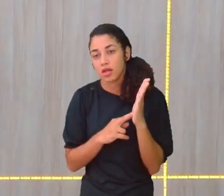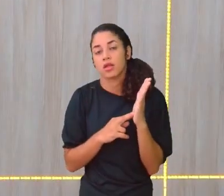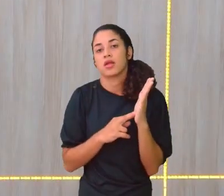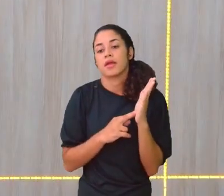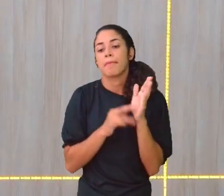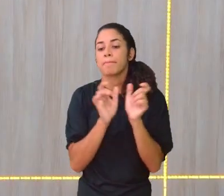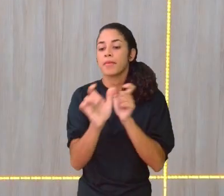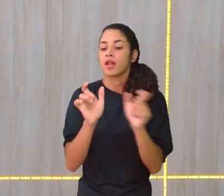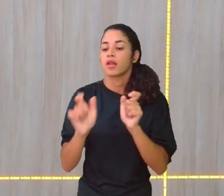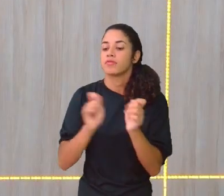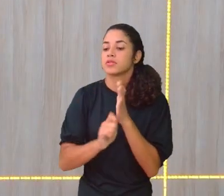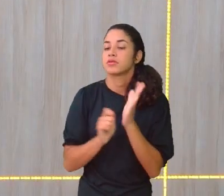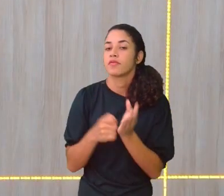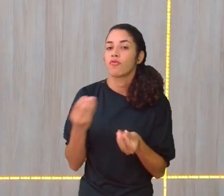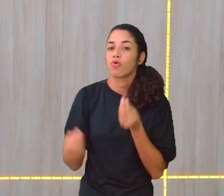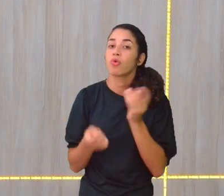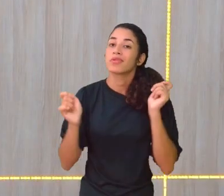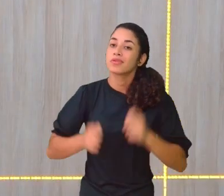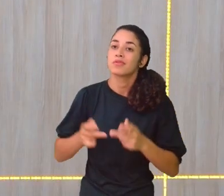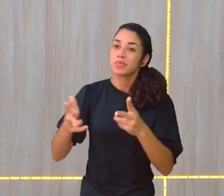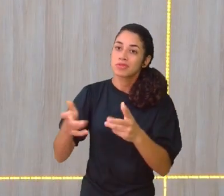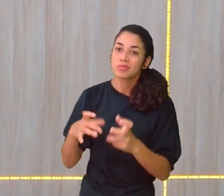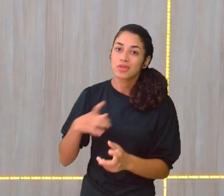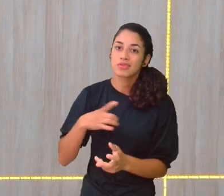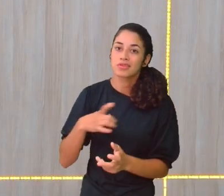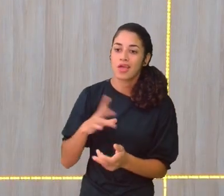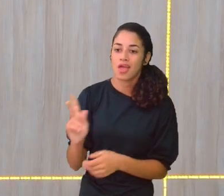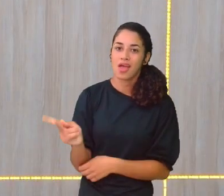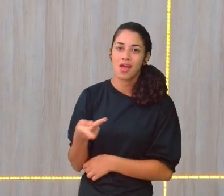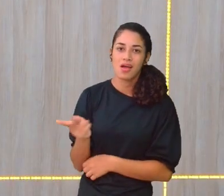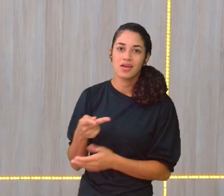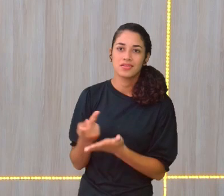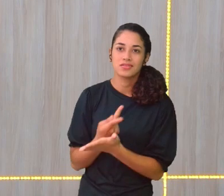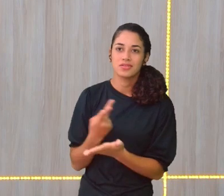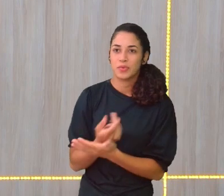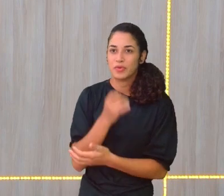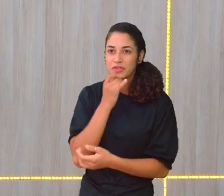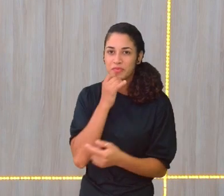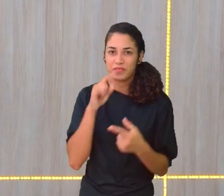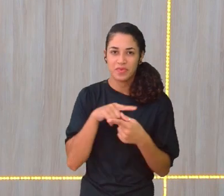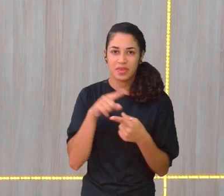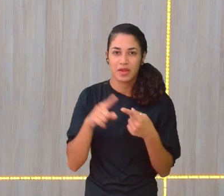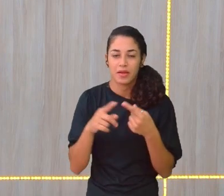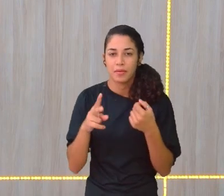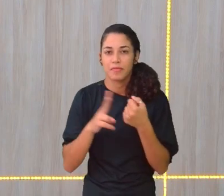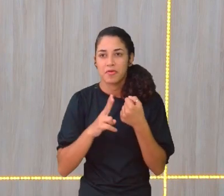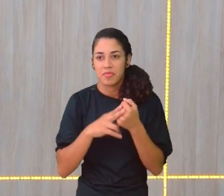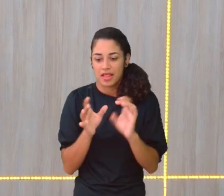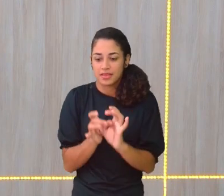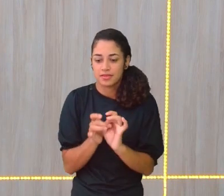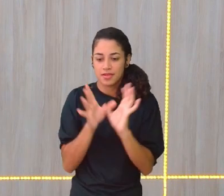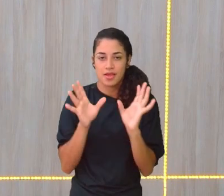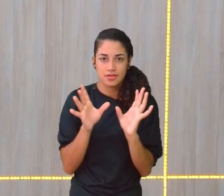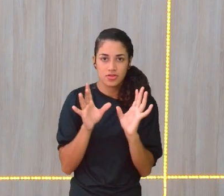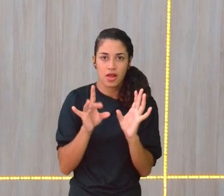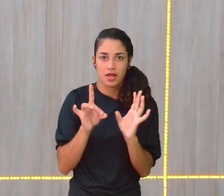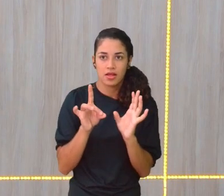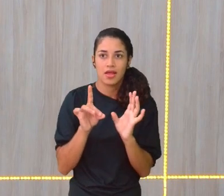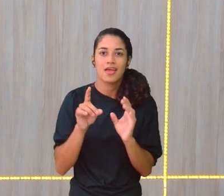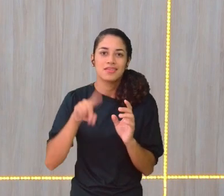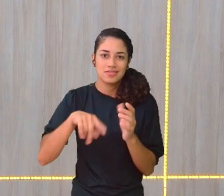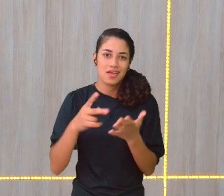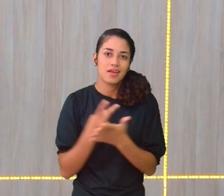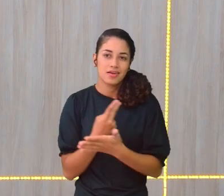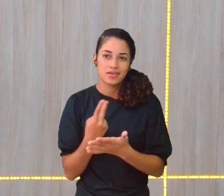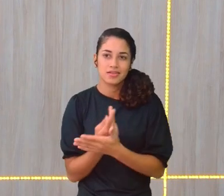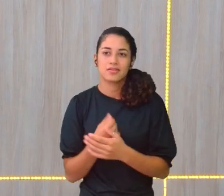das palavras, nós percebemos que tem erro, não é, no verbo deixar, na palavra objeto, não é? E aí, quando a criança diz